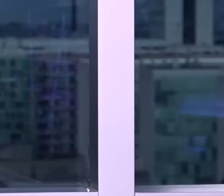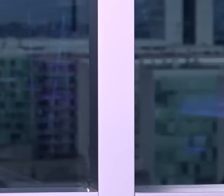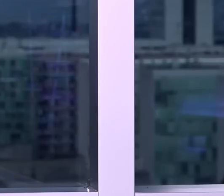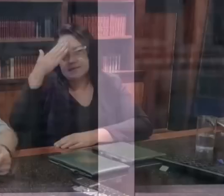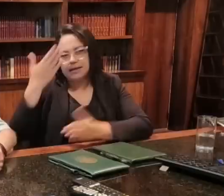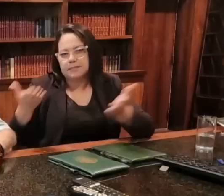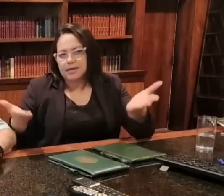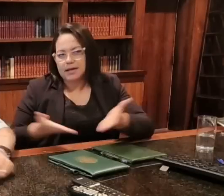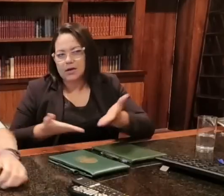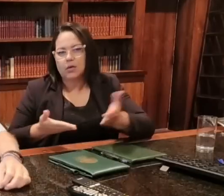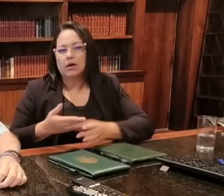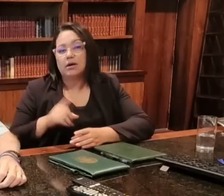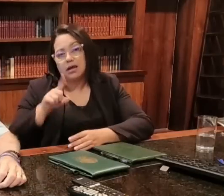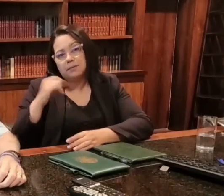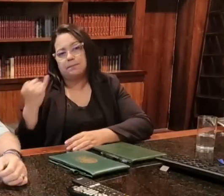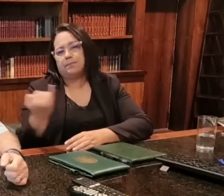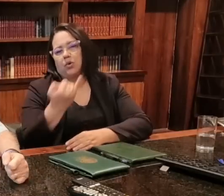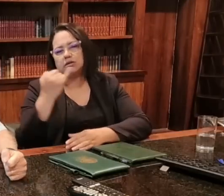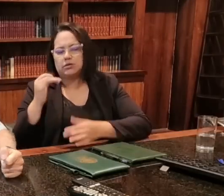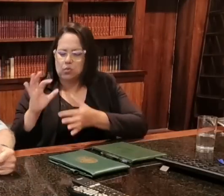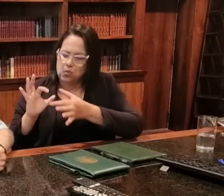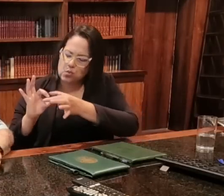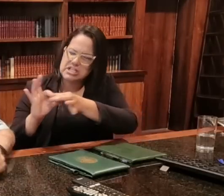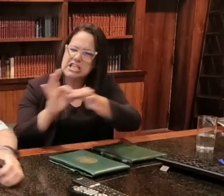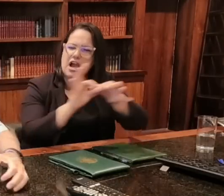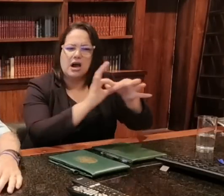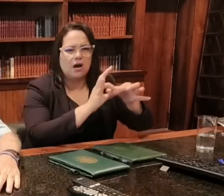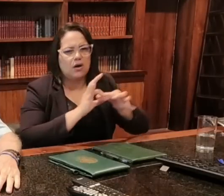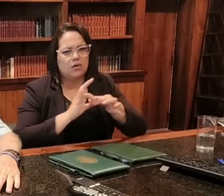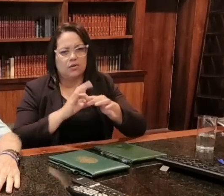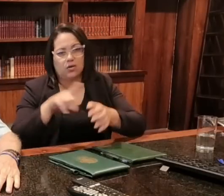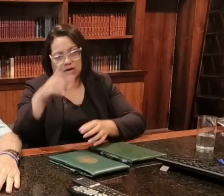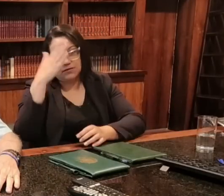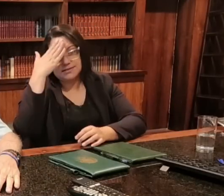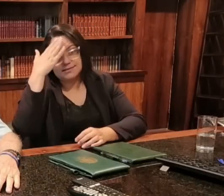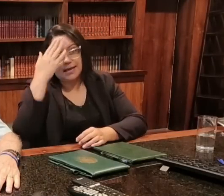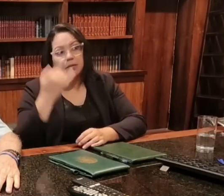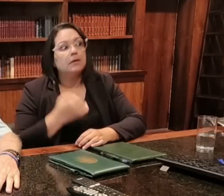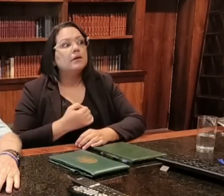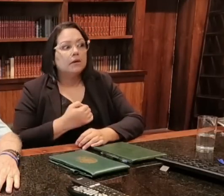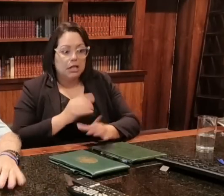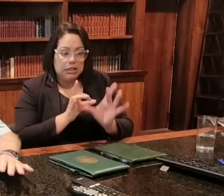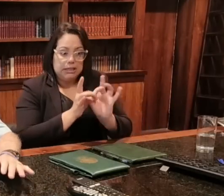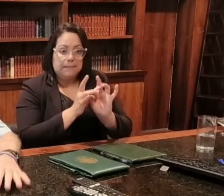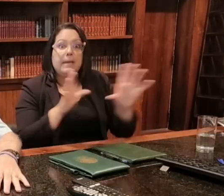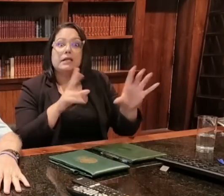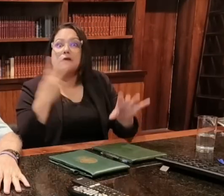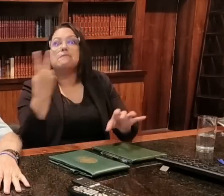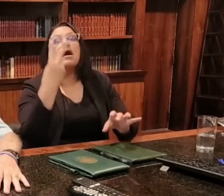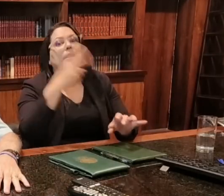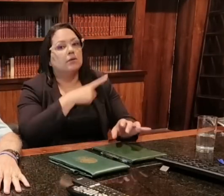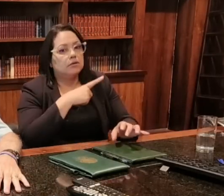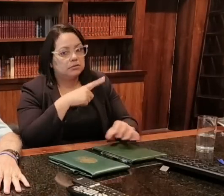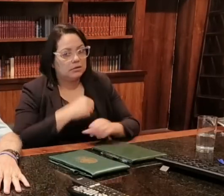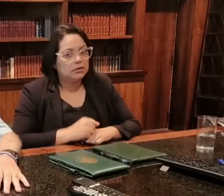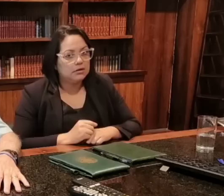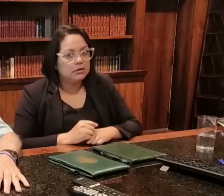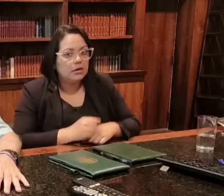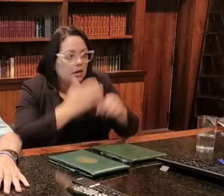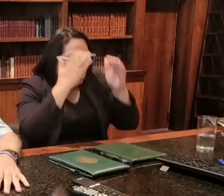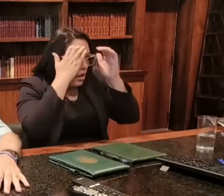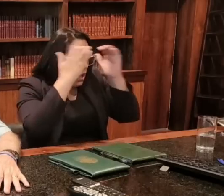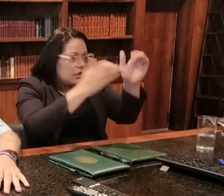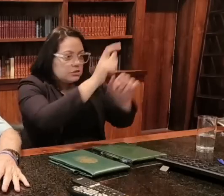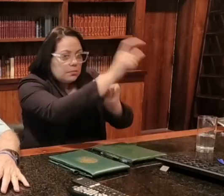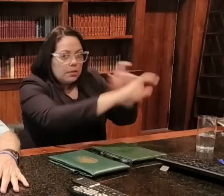eleições e até apoia as manifestações ou seja quem vai as rua questionar o resultado da eleição